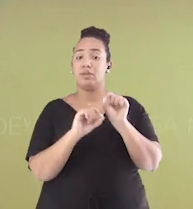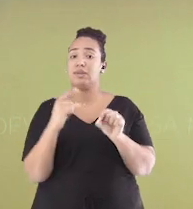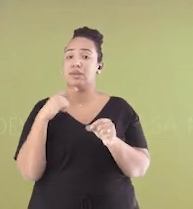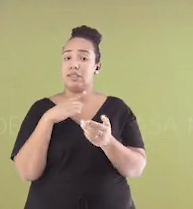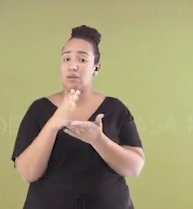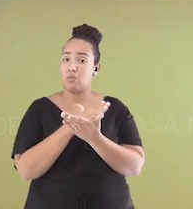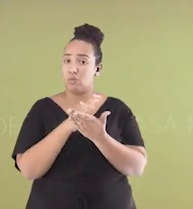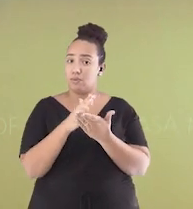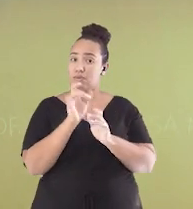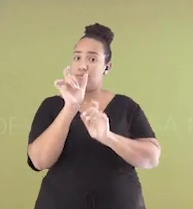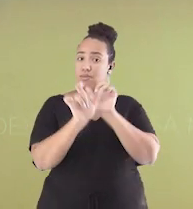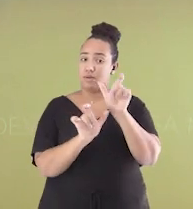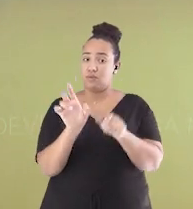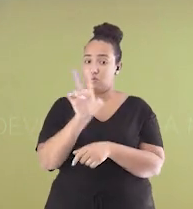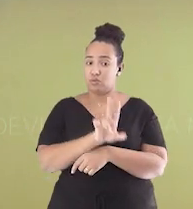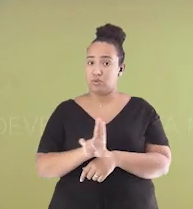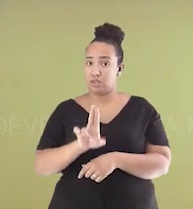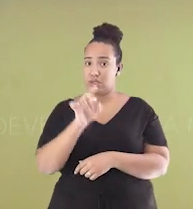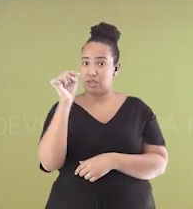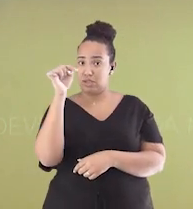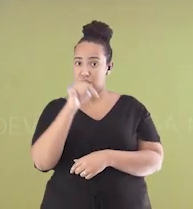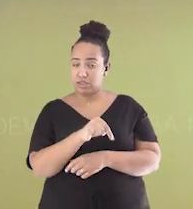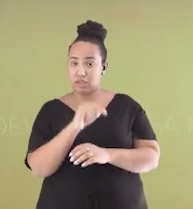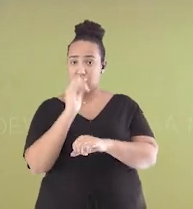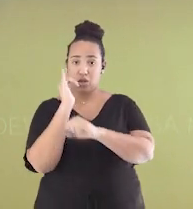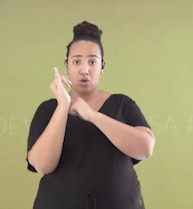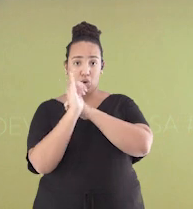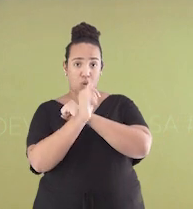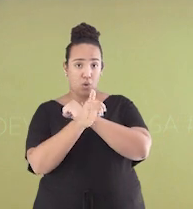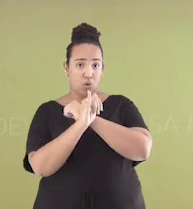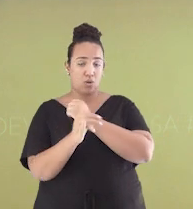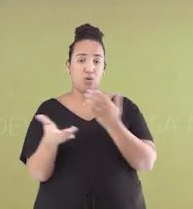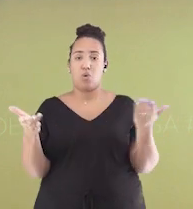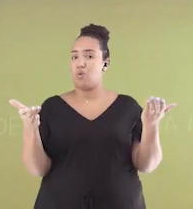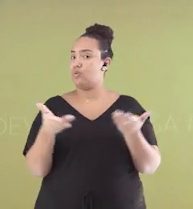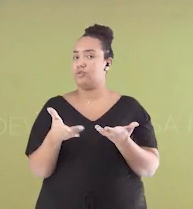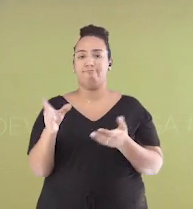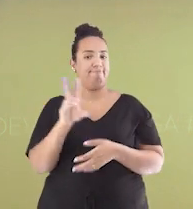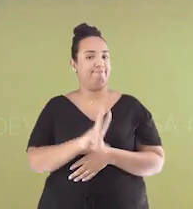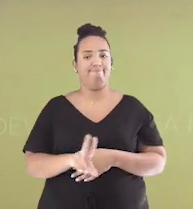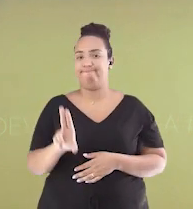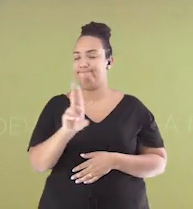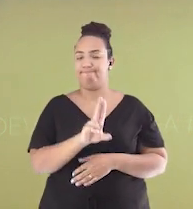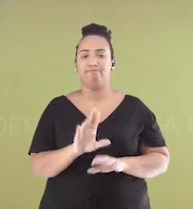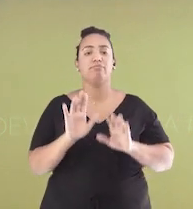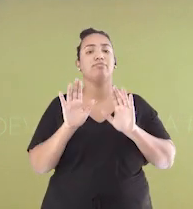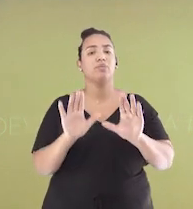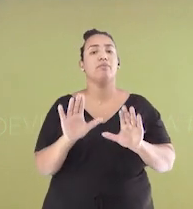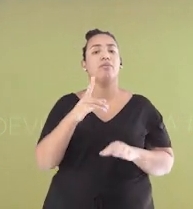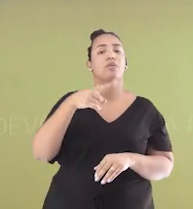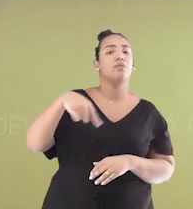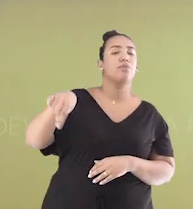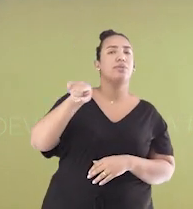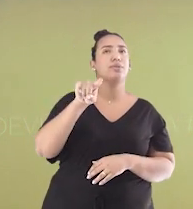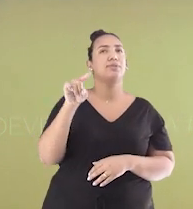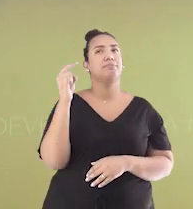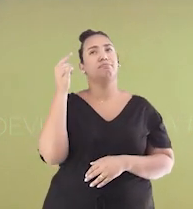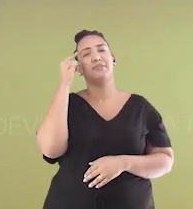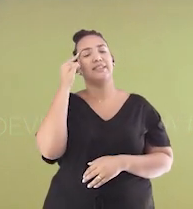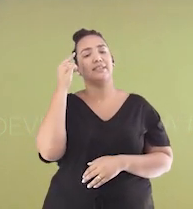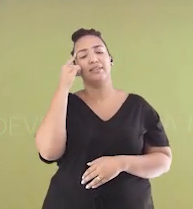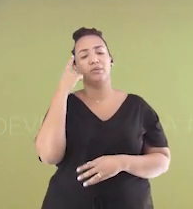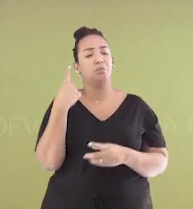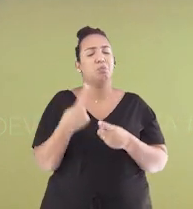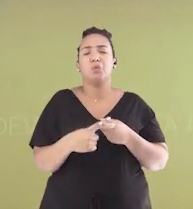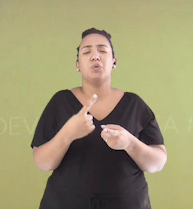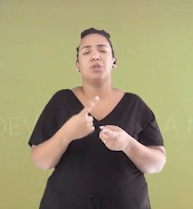expressões usadas nessa crônica não são usadas hoje em dia. Mas vocês devem estar perguntando o